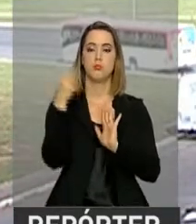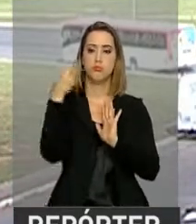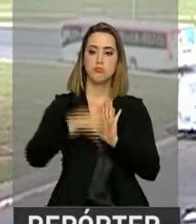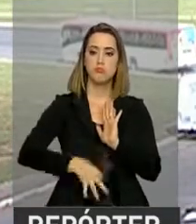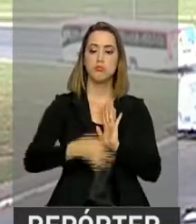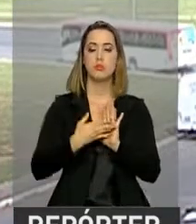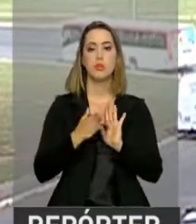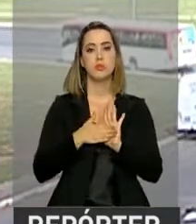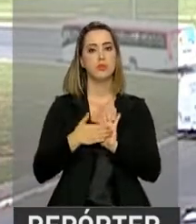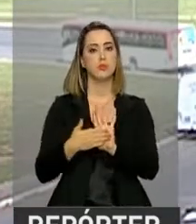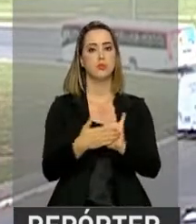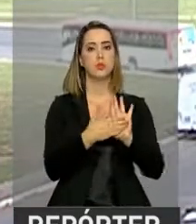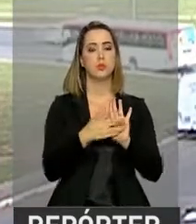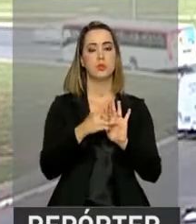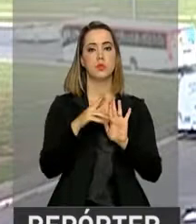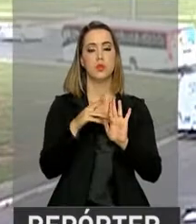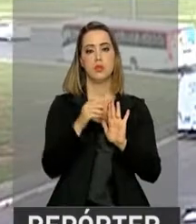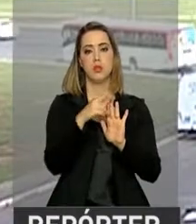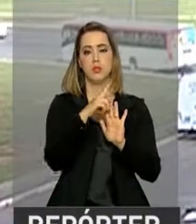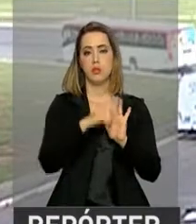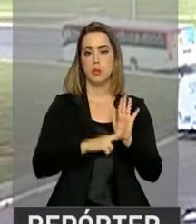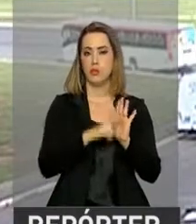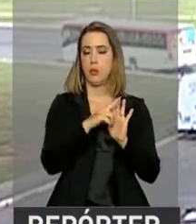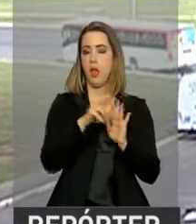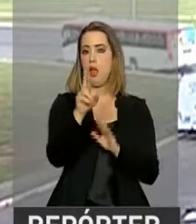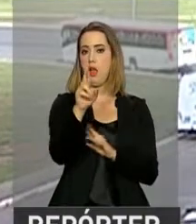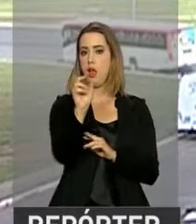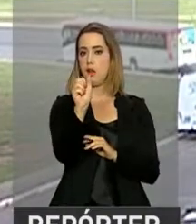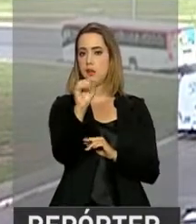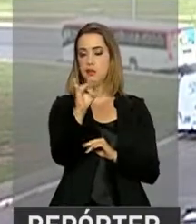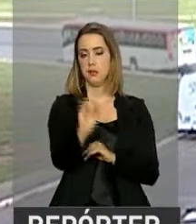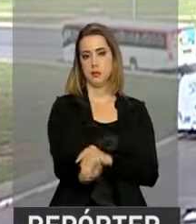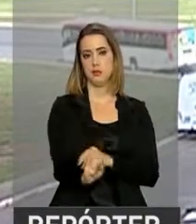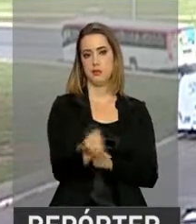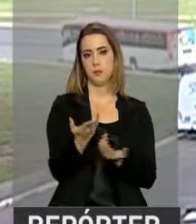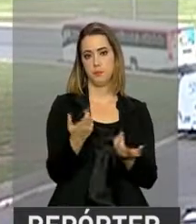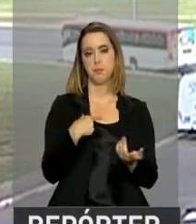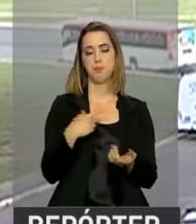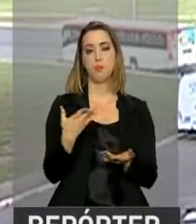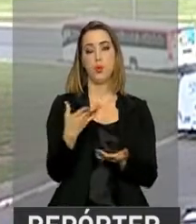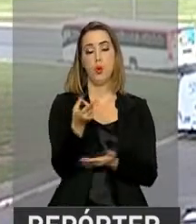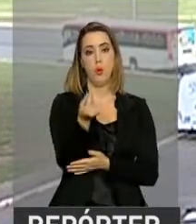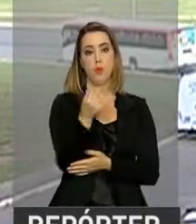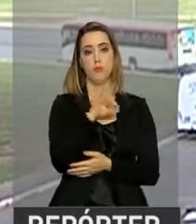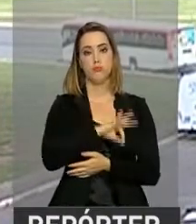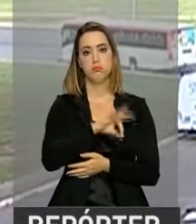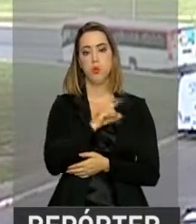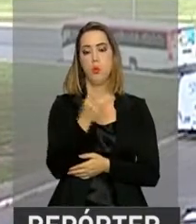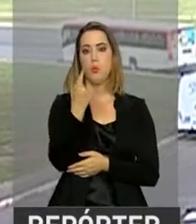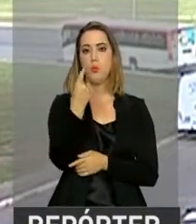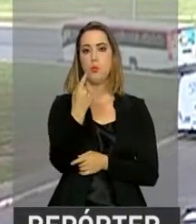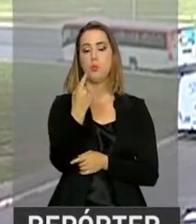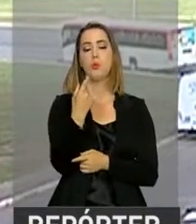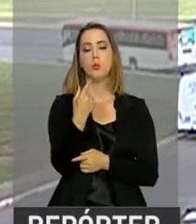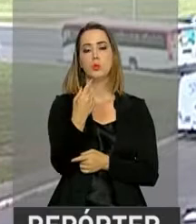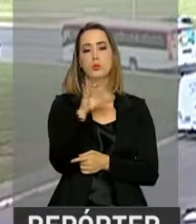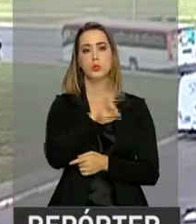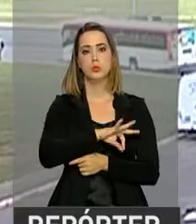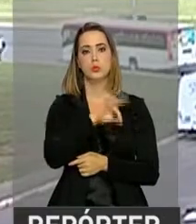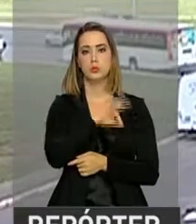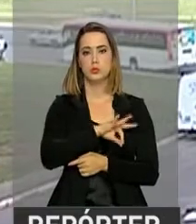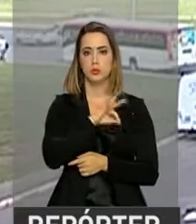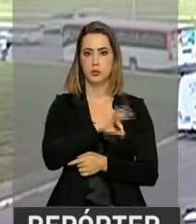pelo empregador na Relação Anual de Informações Sociais, a RAIS. O valor do abono é de 1 salário mínimo, que dá